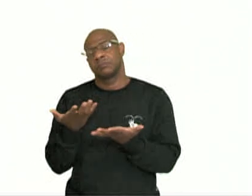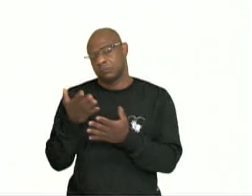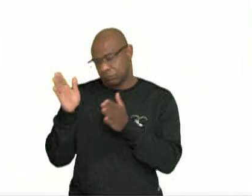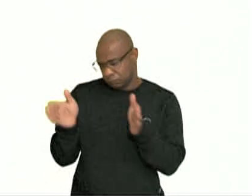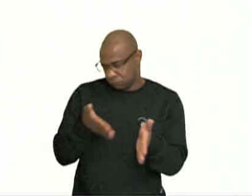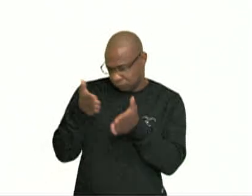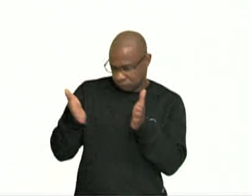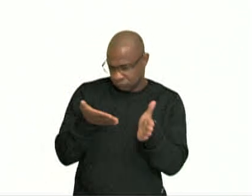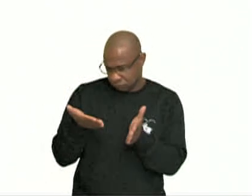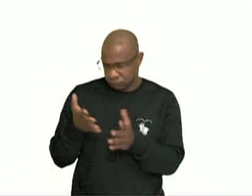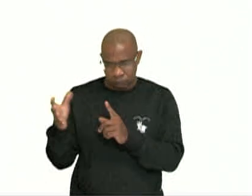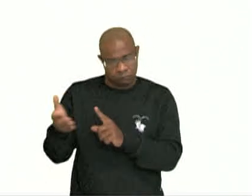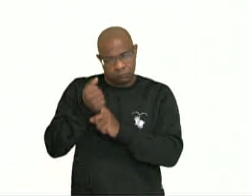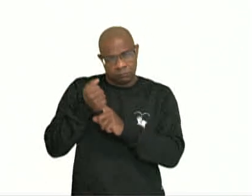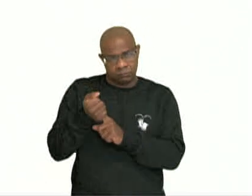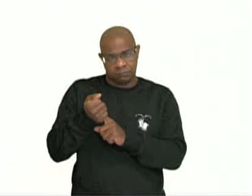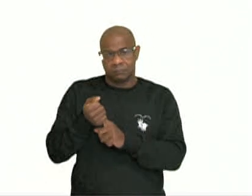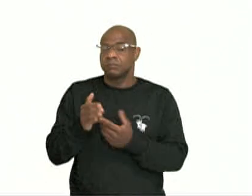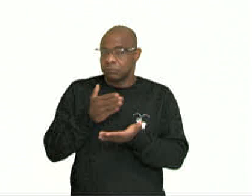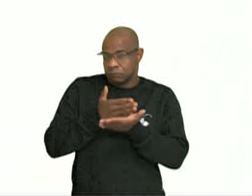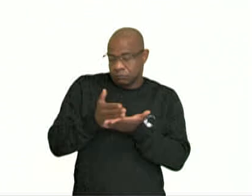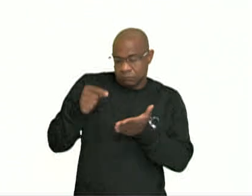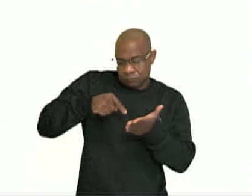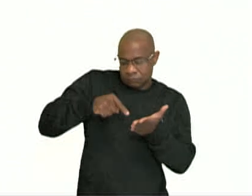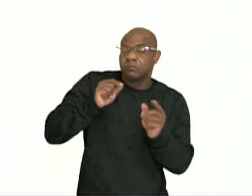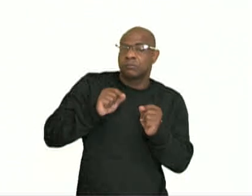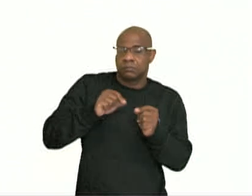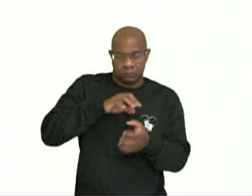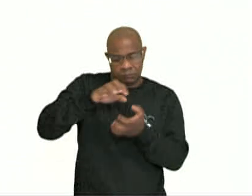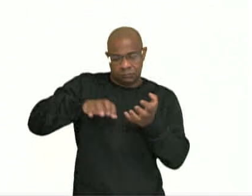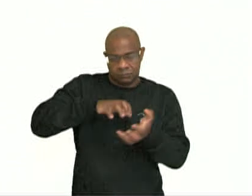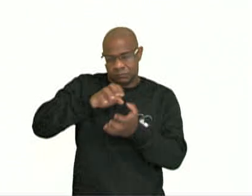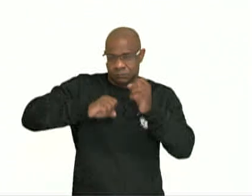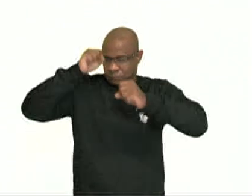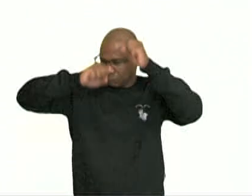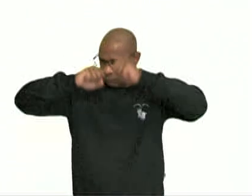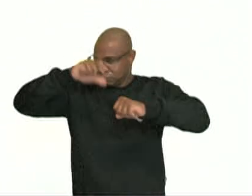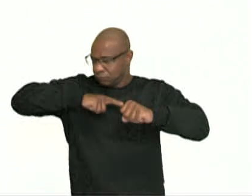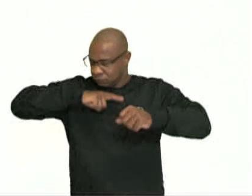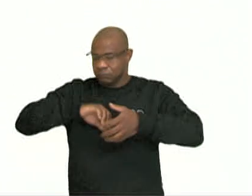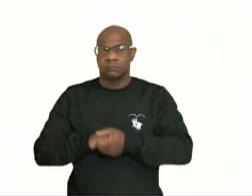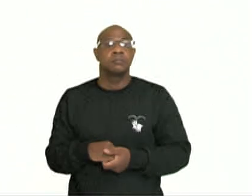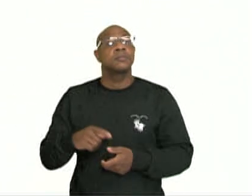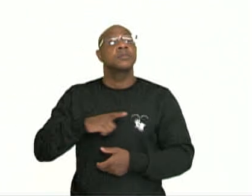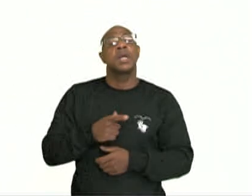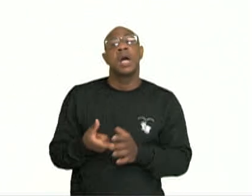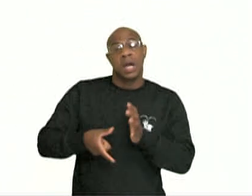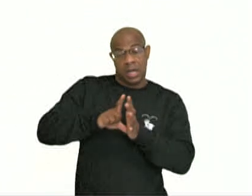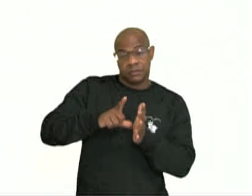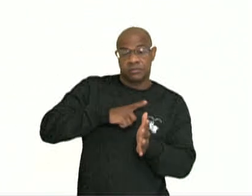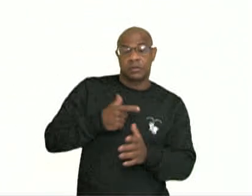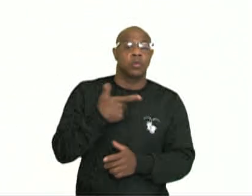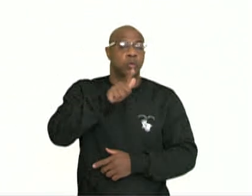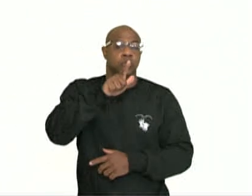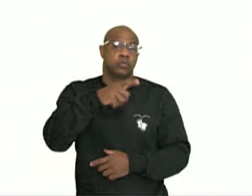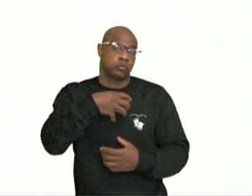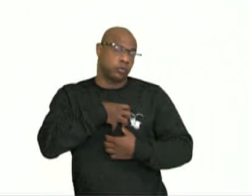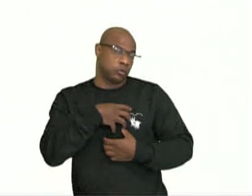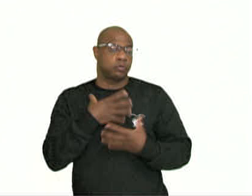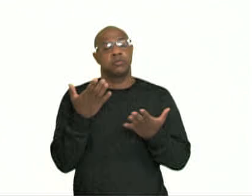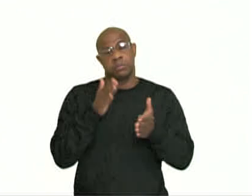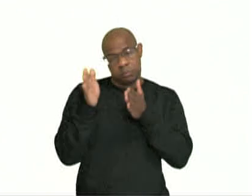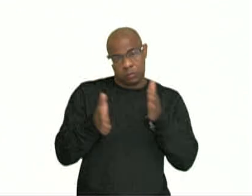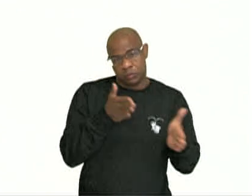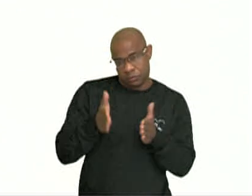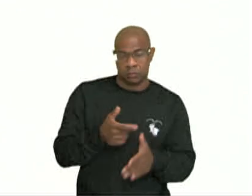a partir da Revolução Industrial. Então, antes da Revolução Industrial, nós tínhamos outras formas de produção que não eram o